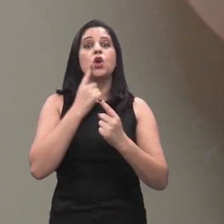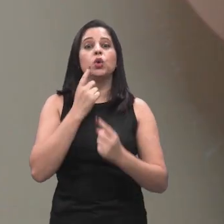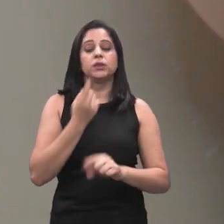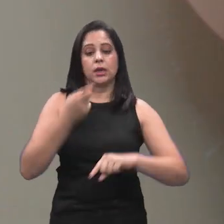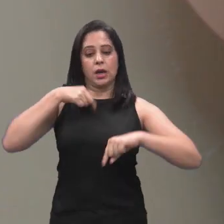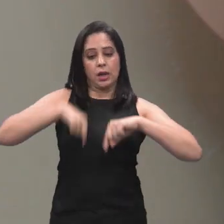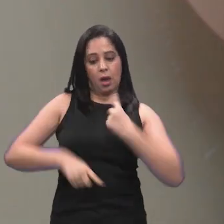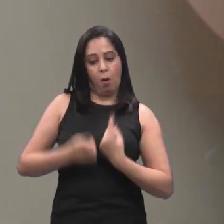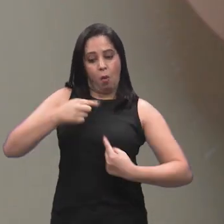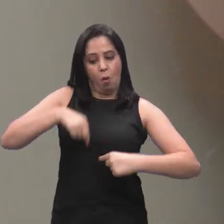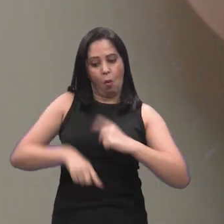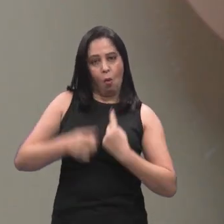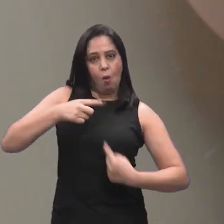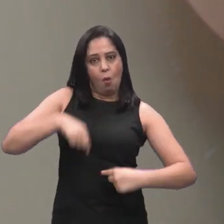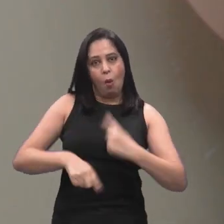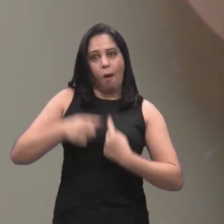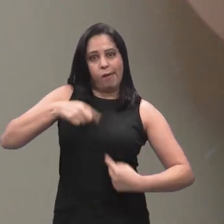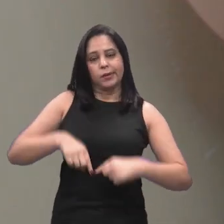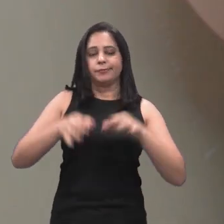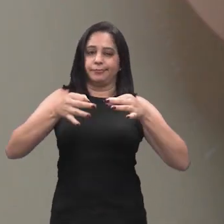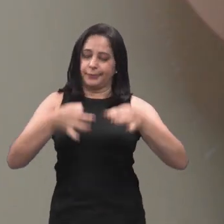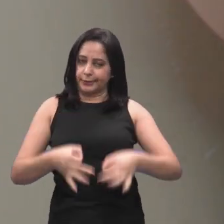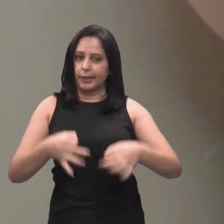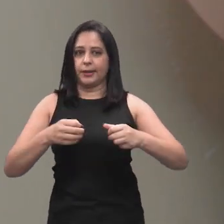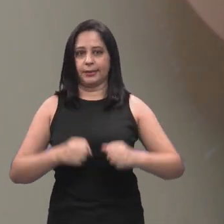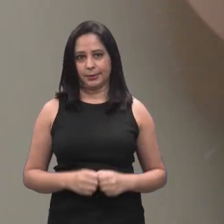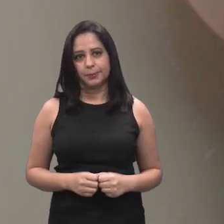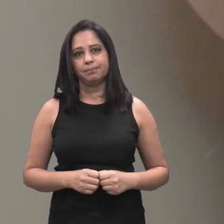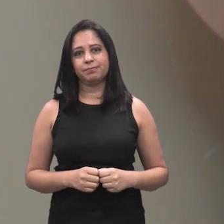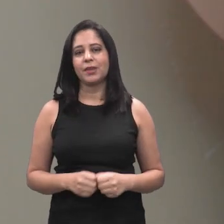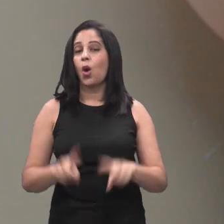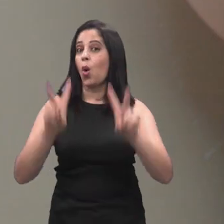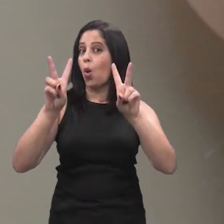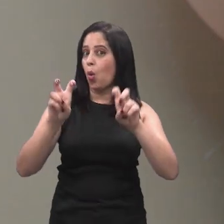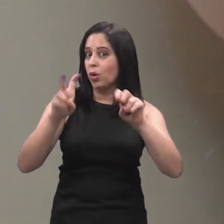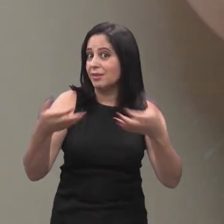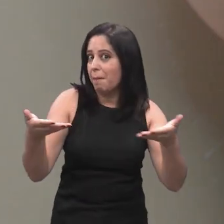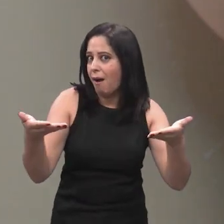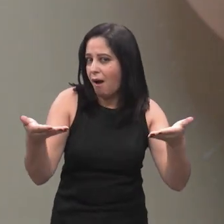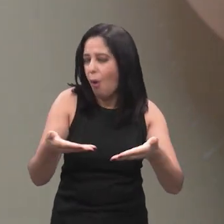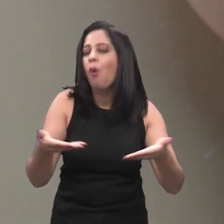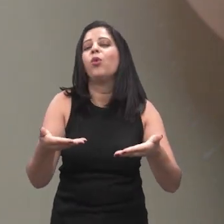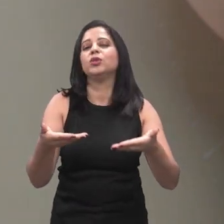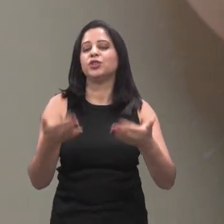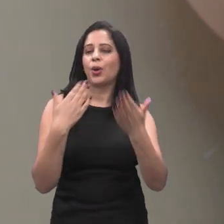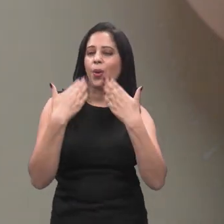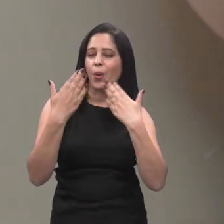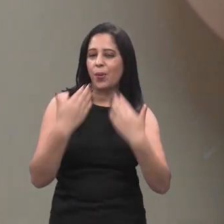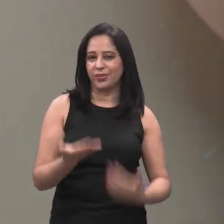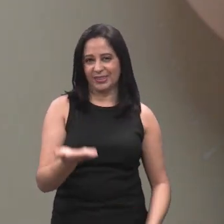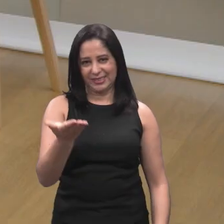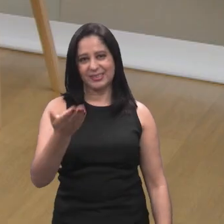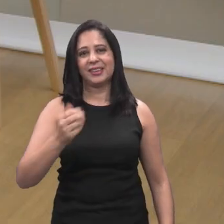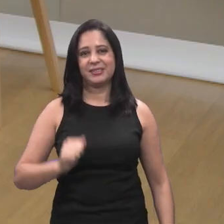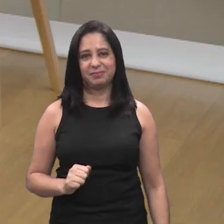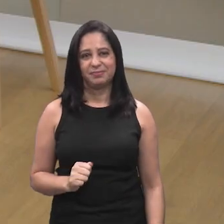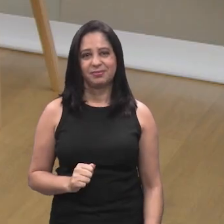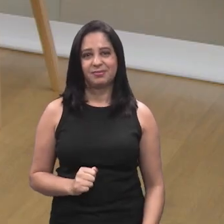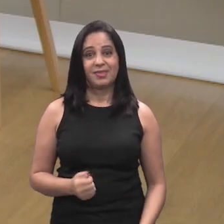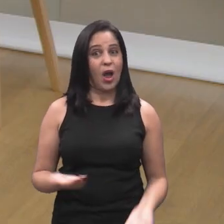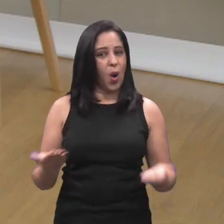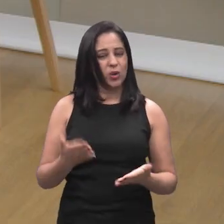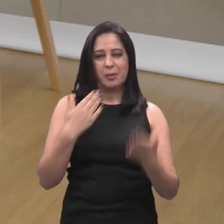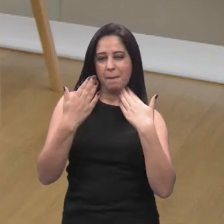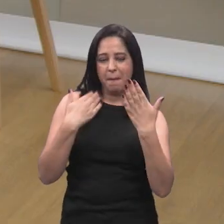com você de hoje. E quem vai papear comigo aqui é a médica cardiologista Fernanda Vieira. Seja muito bem-vinda, Fernanda.